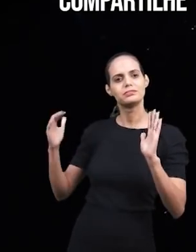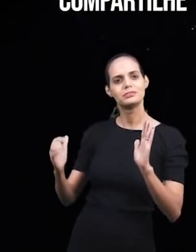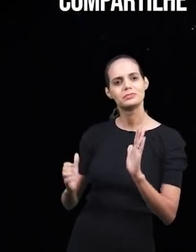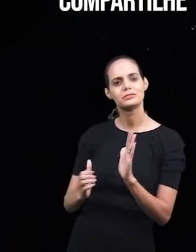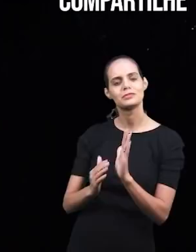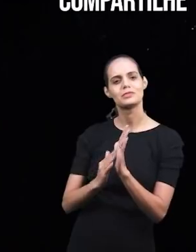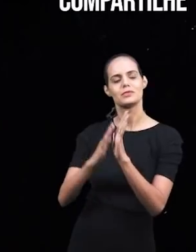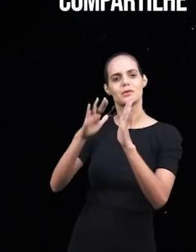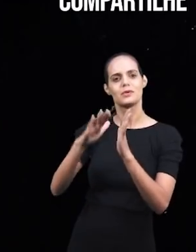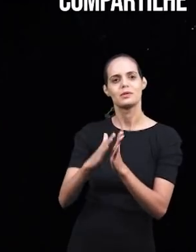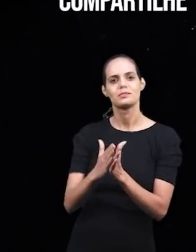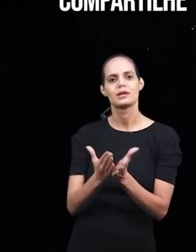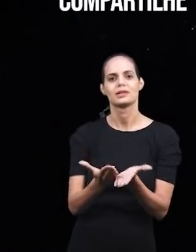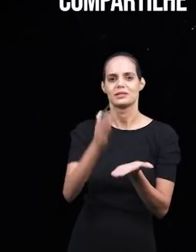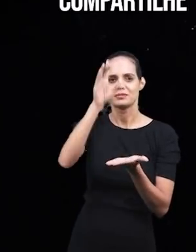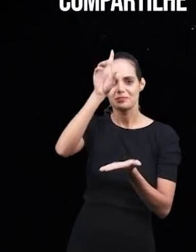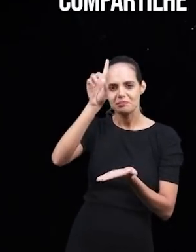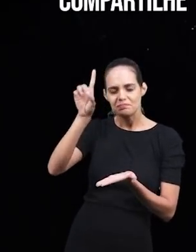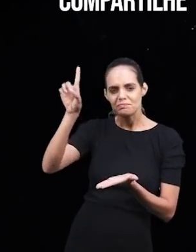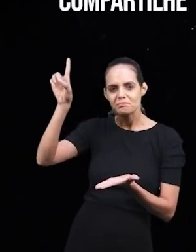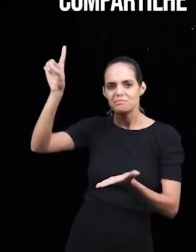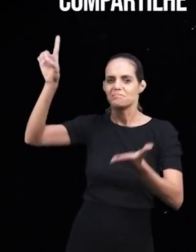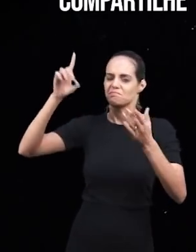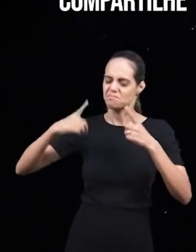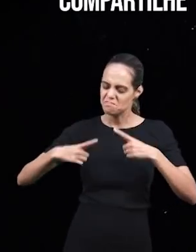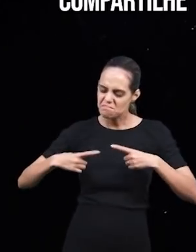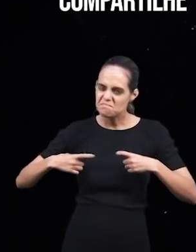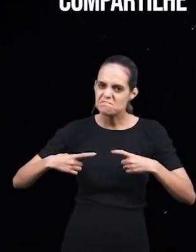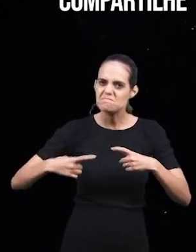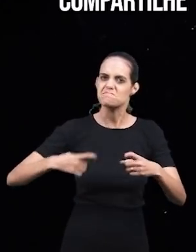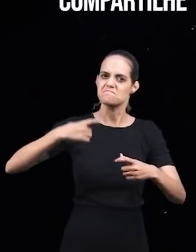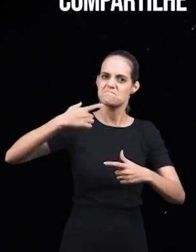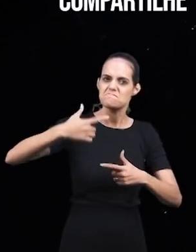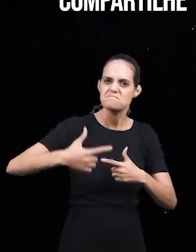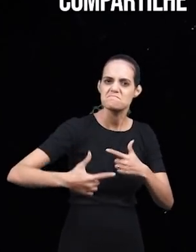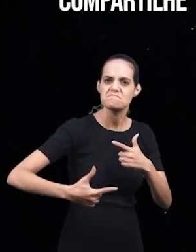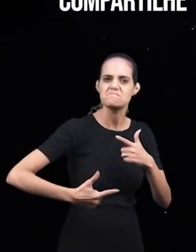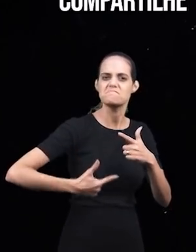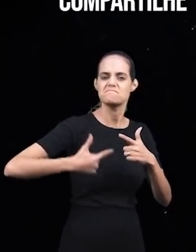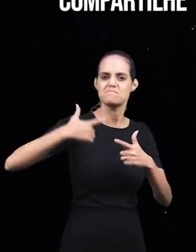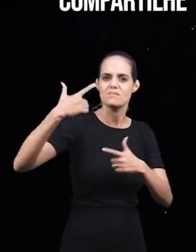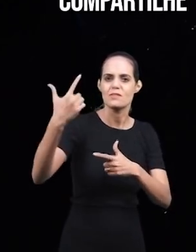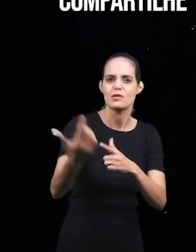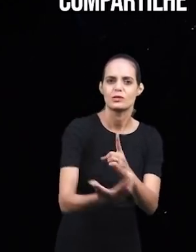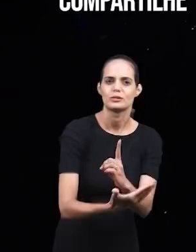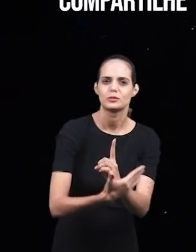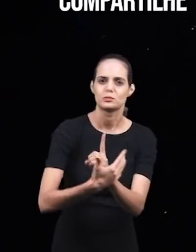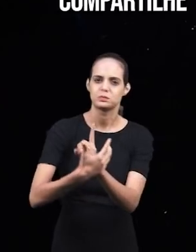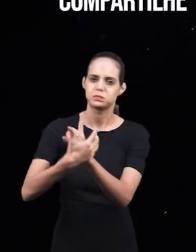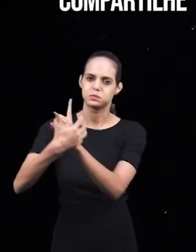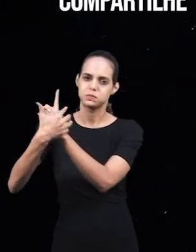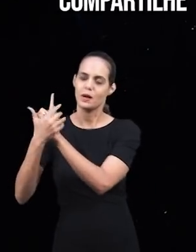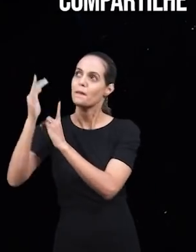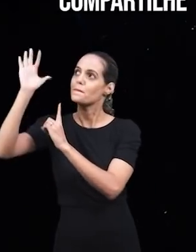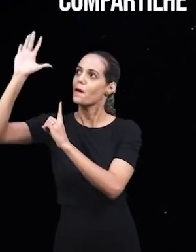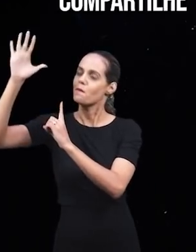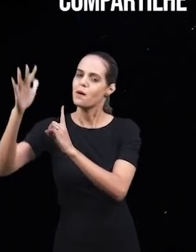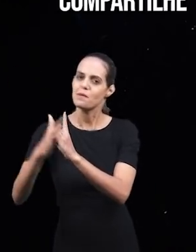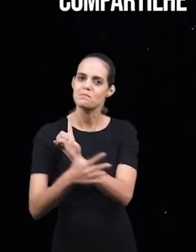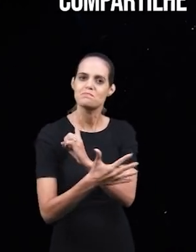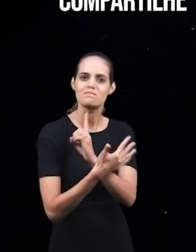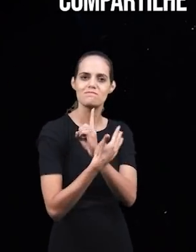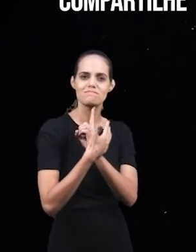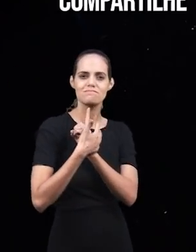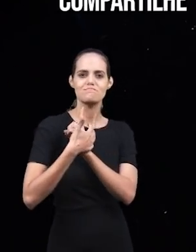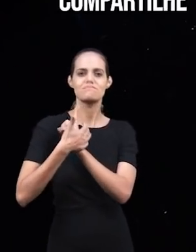a sua palavra para guiar, e na sombra de suas mãos nos protegerá.